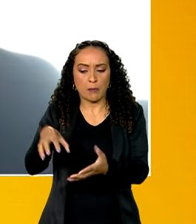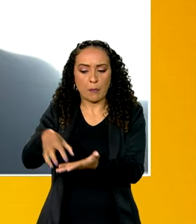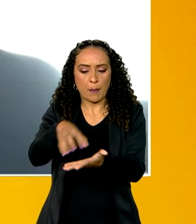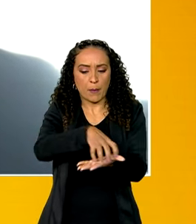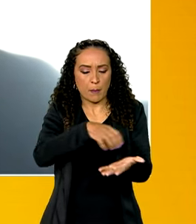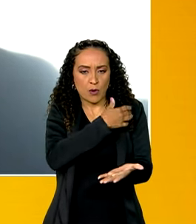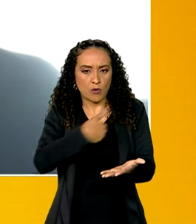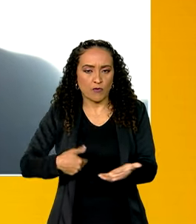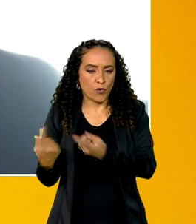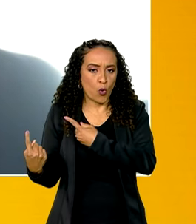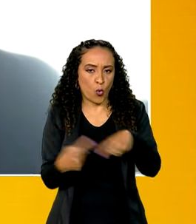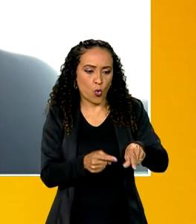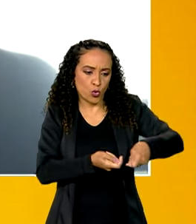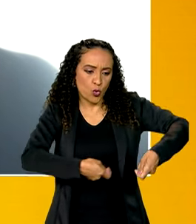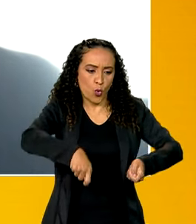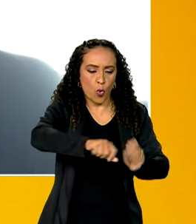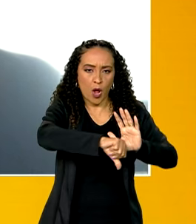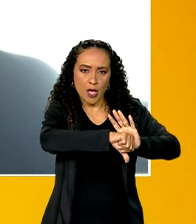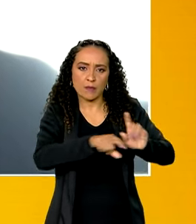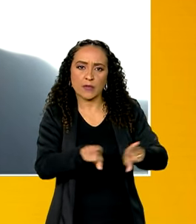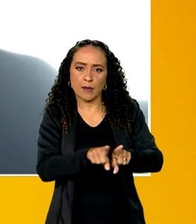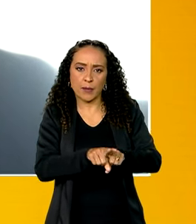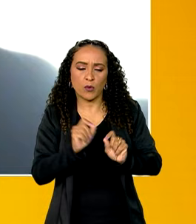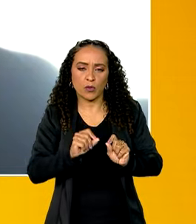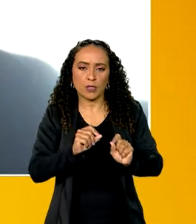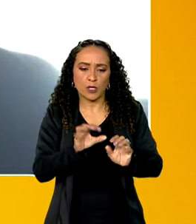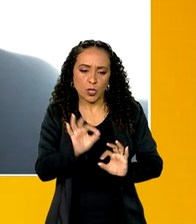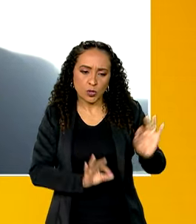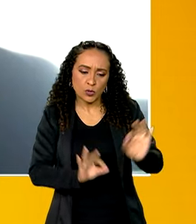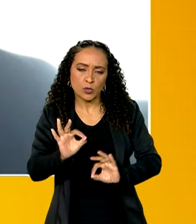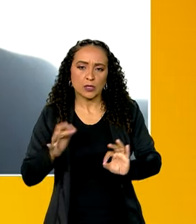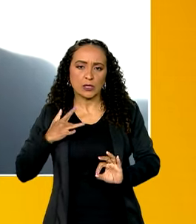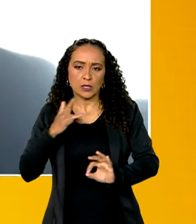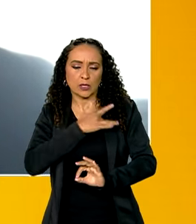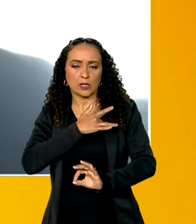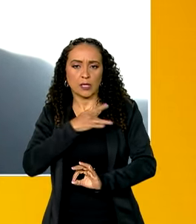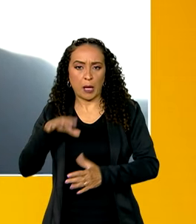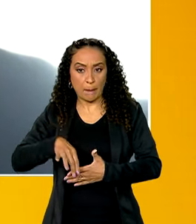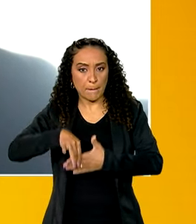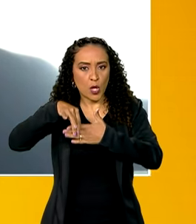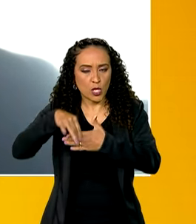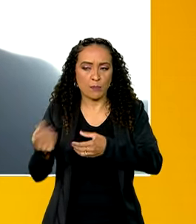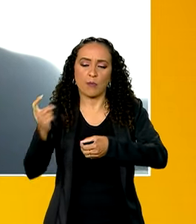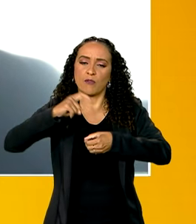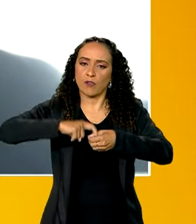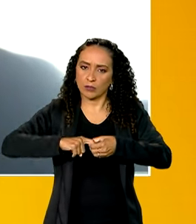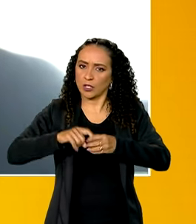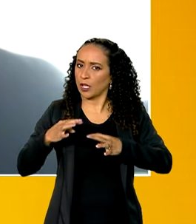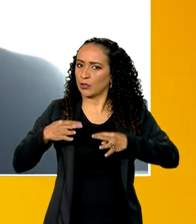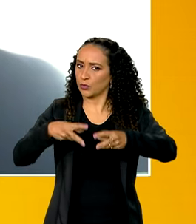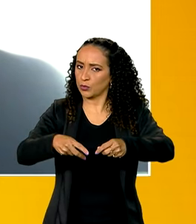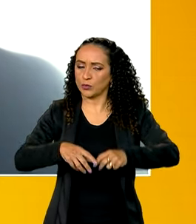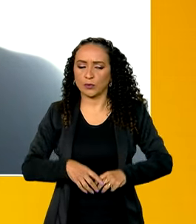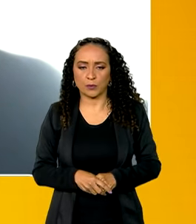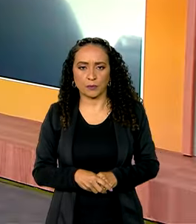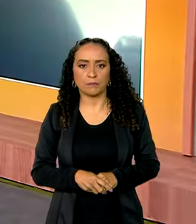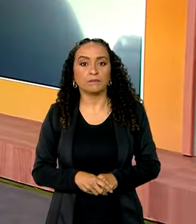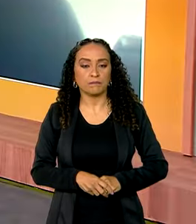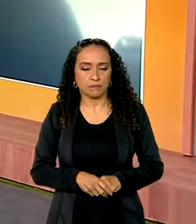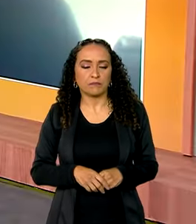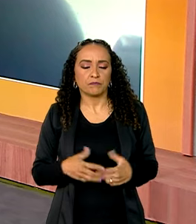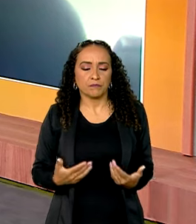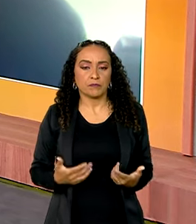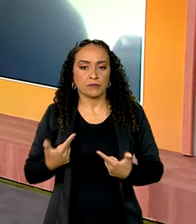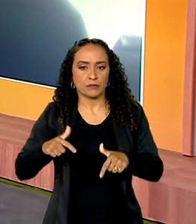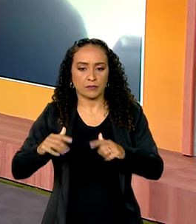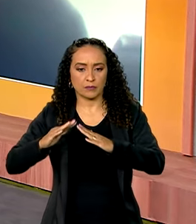governo no combate ao garimpo colocando a questão da saúde como prioridade para a retomada integral. Então o trabalho da